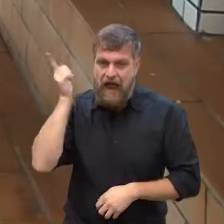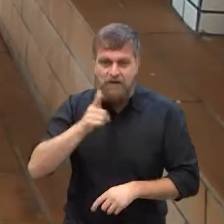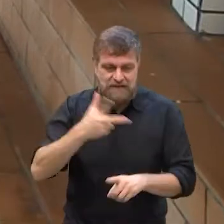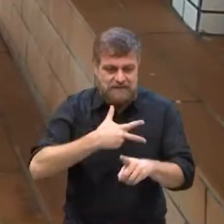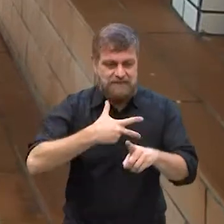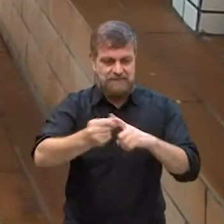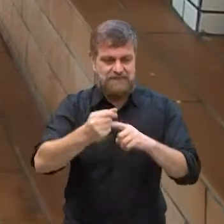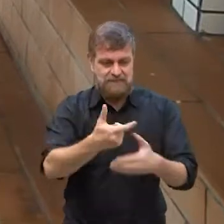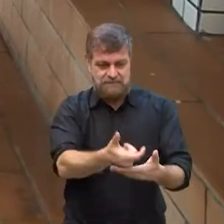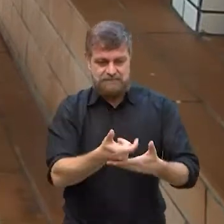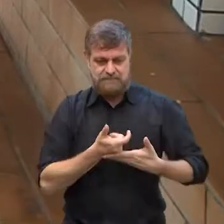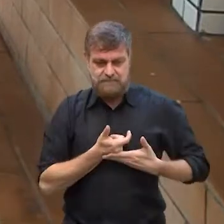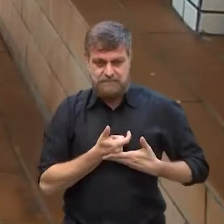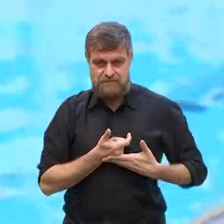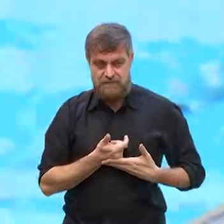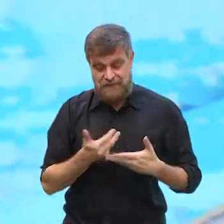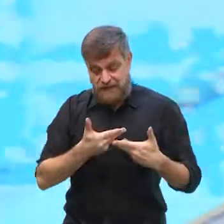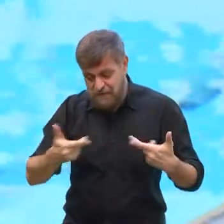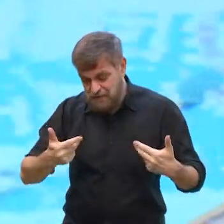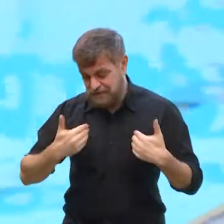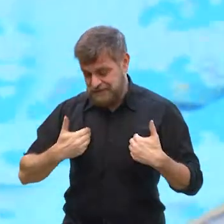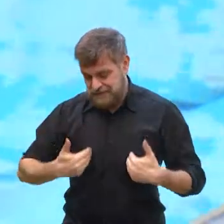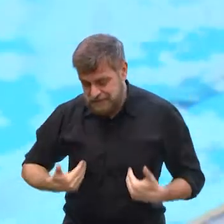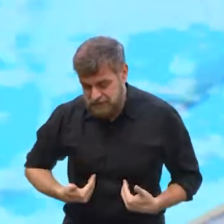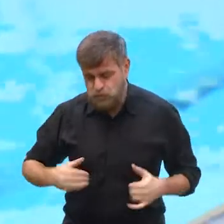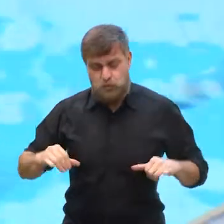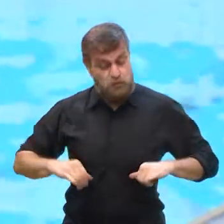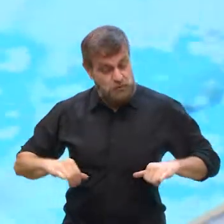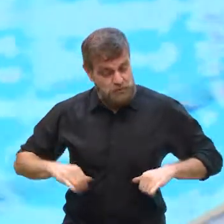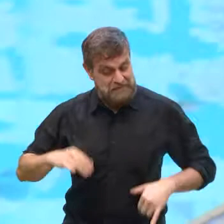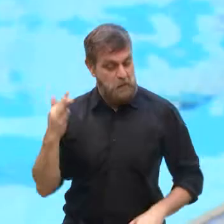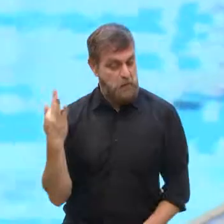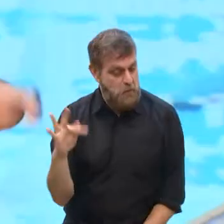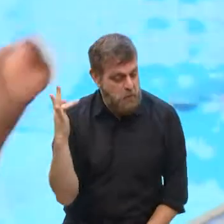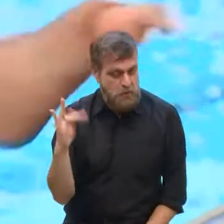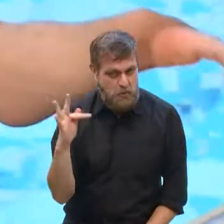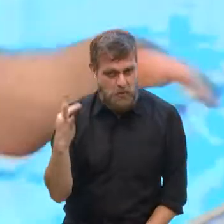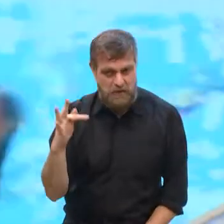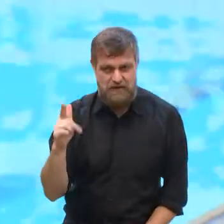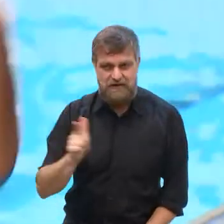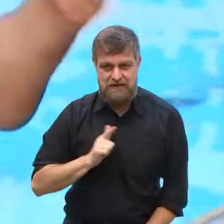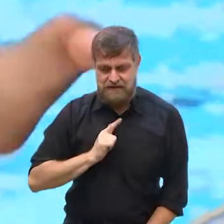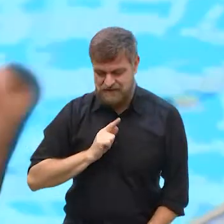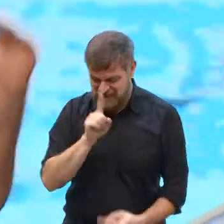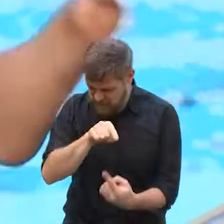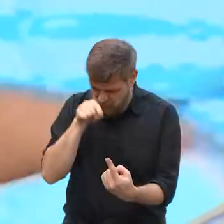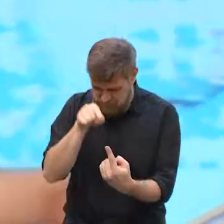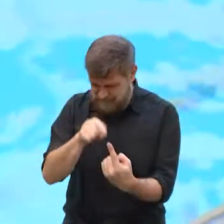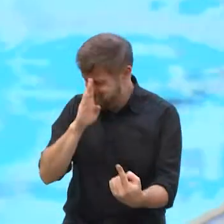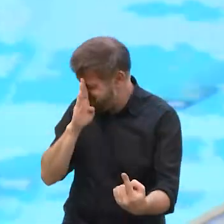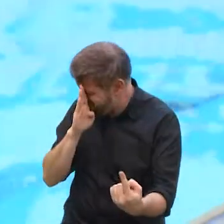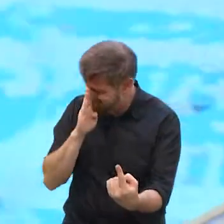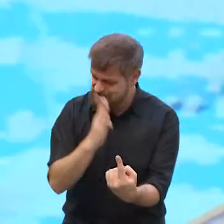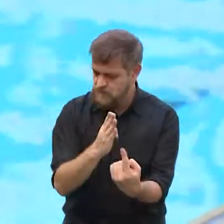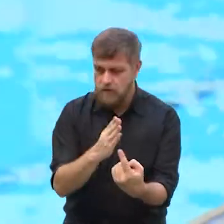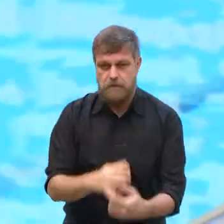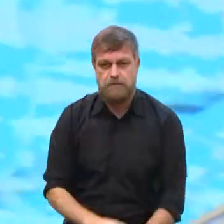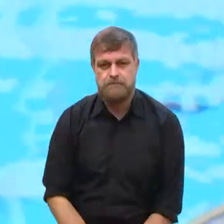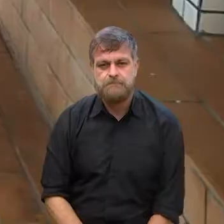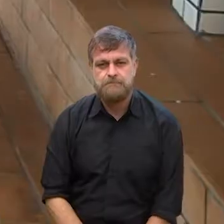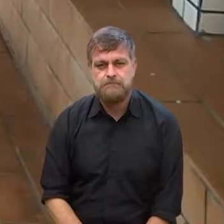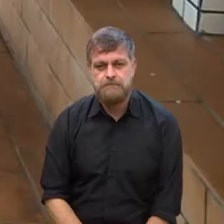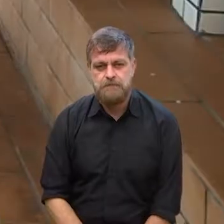ruim, mas que de fato é uma coisa que te desgasta e é uma coisa que aí você tem que ter determinação, foco, que foi tudo que eu falei aqui no